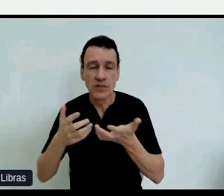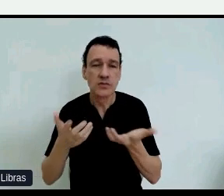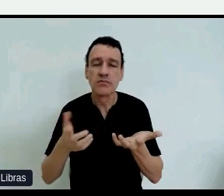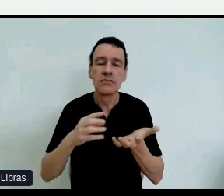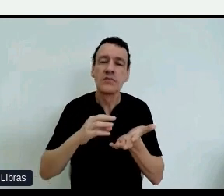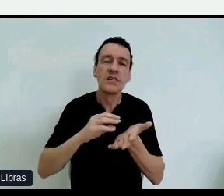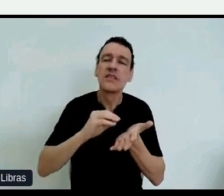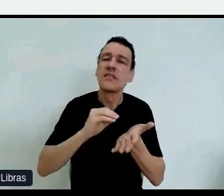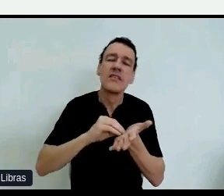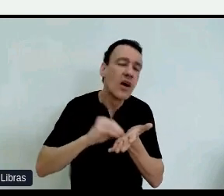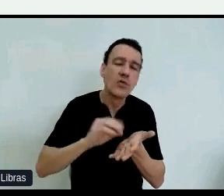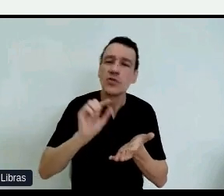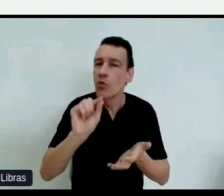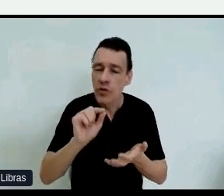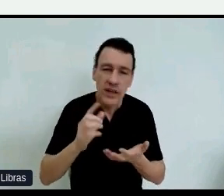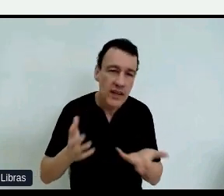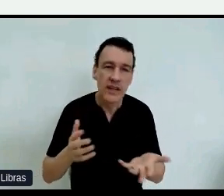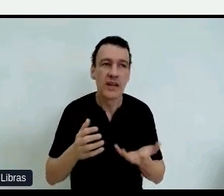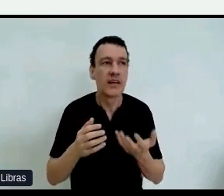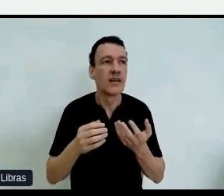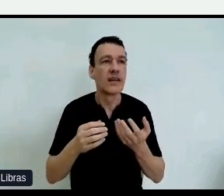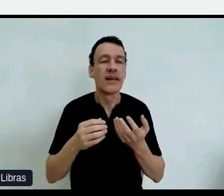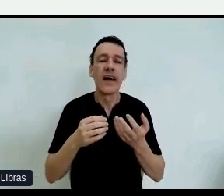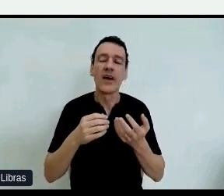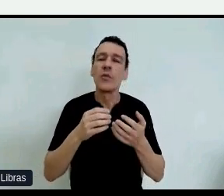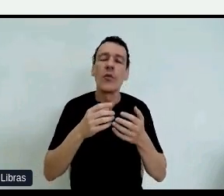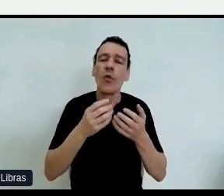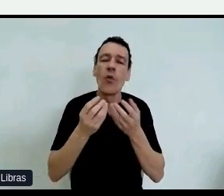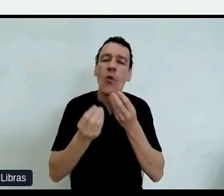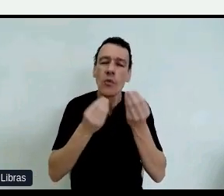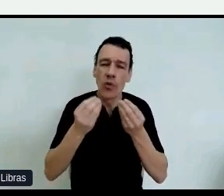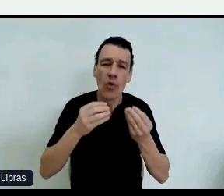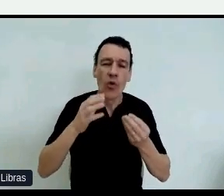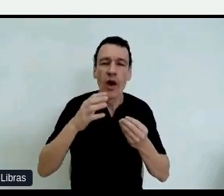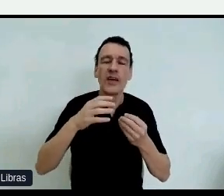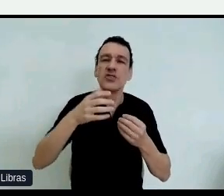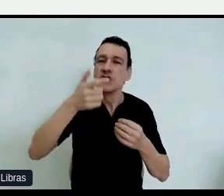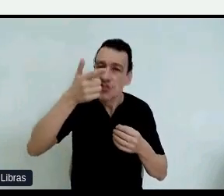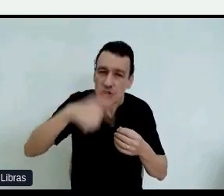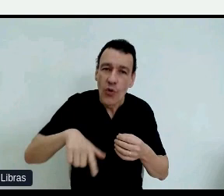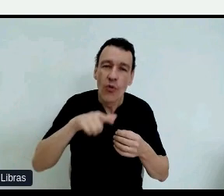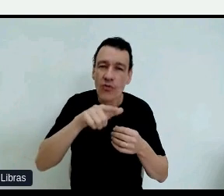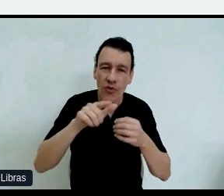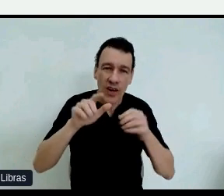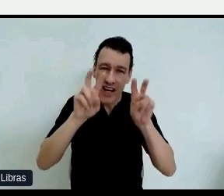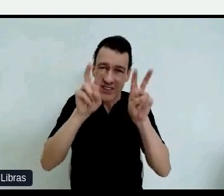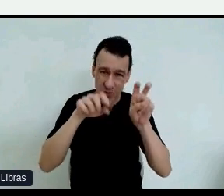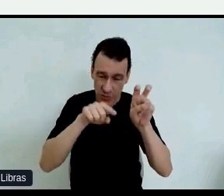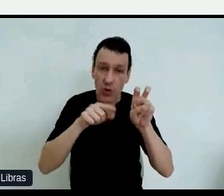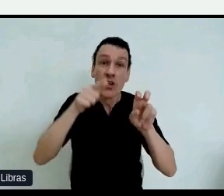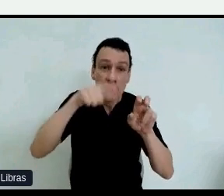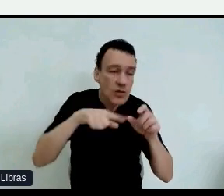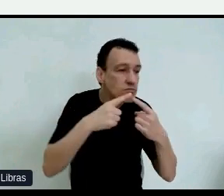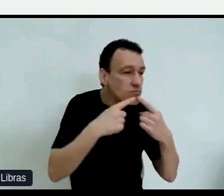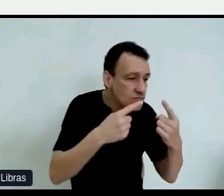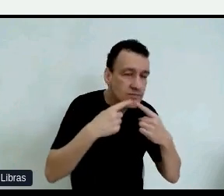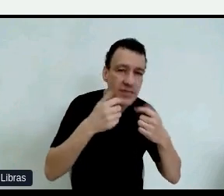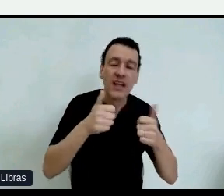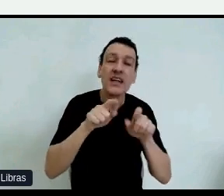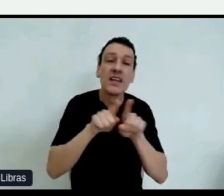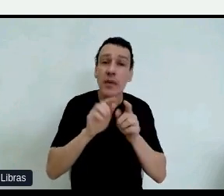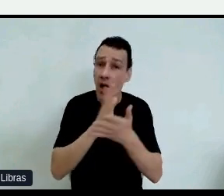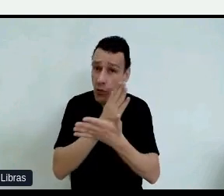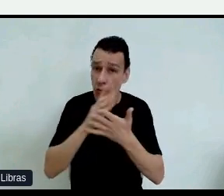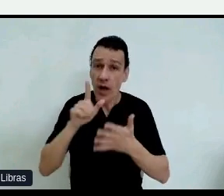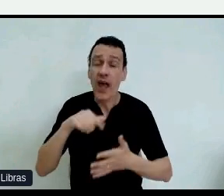gente consegue voltar naquele assunto para que isso não se perca, e como que a gente consegue, nas coisas mais emergenciais, fazer estratégias